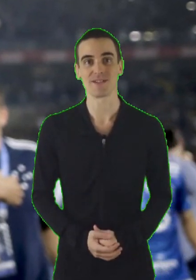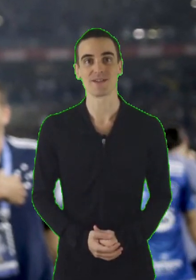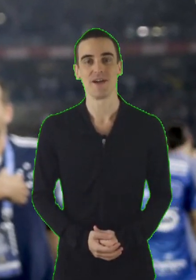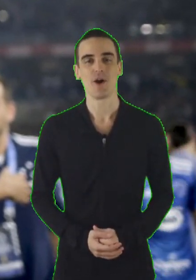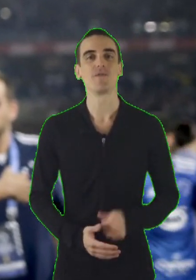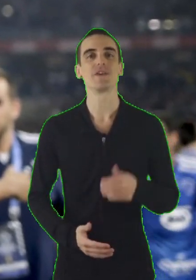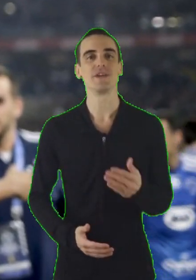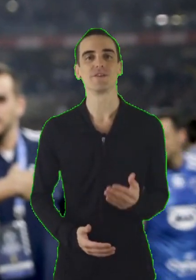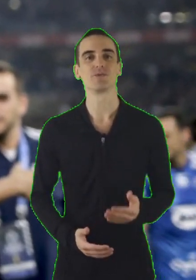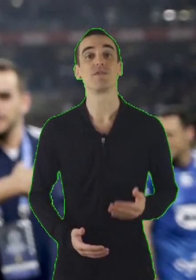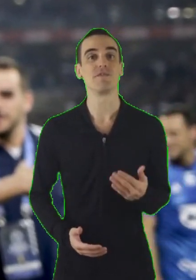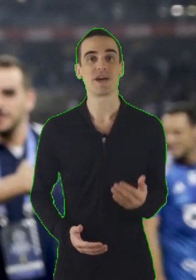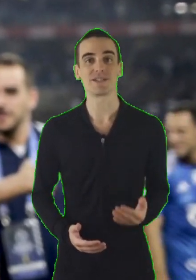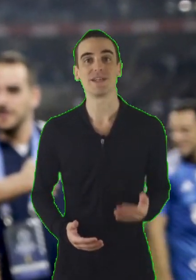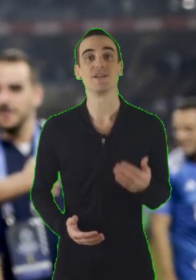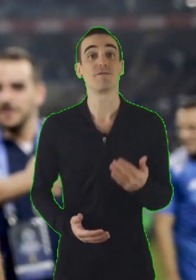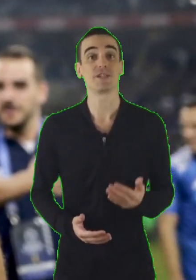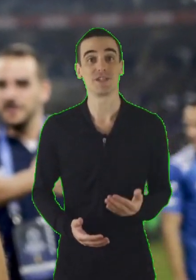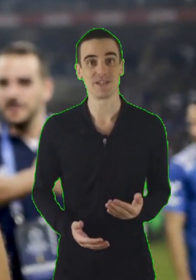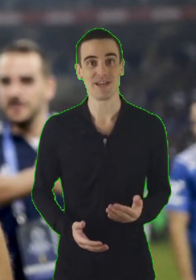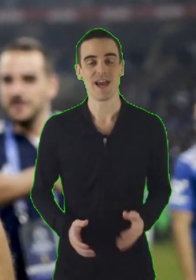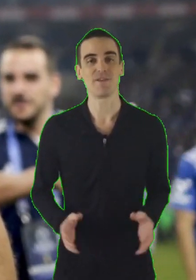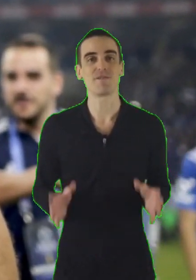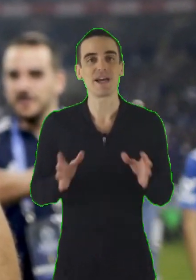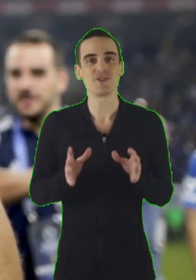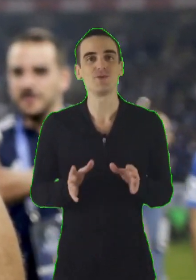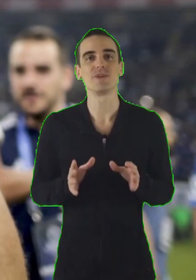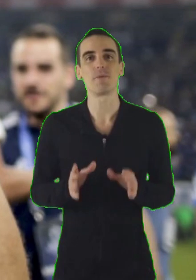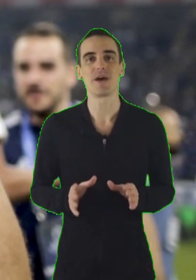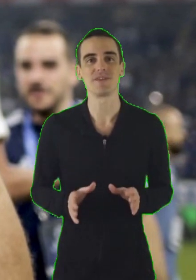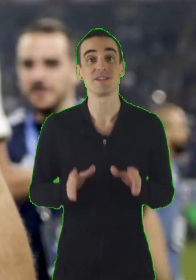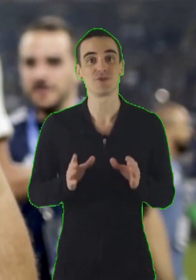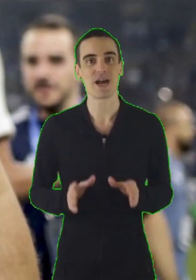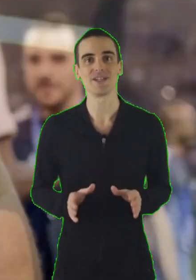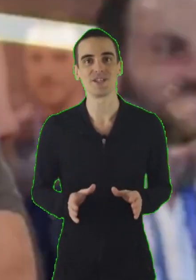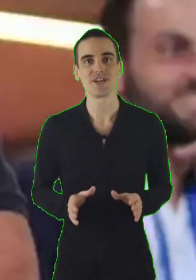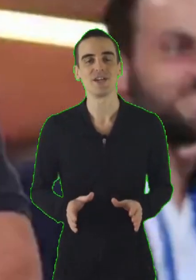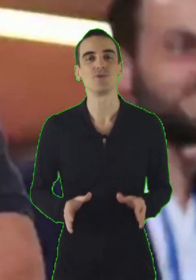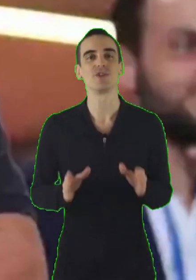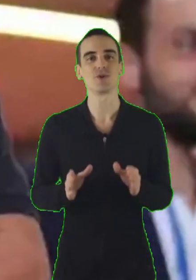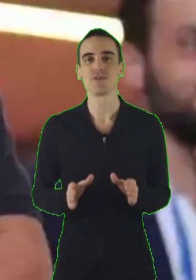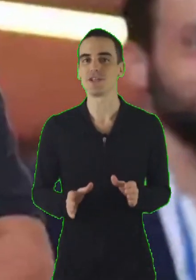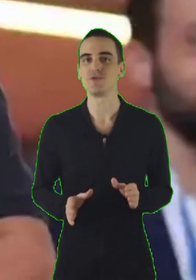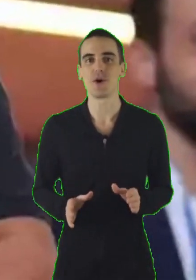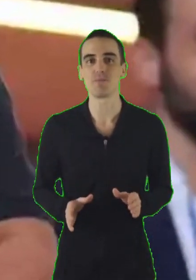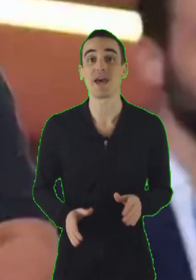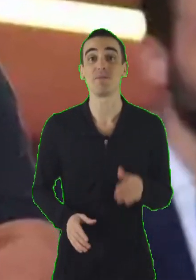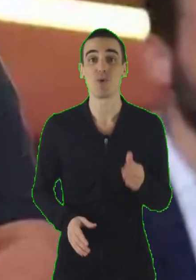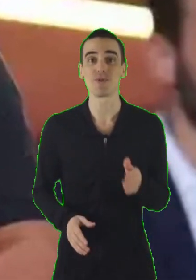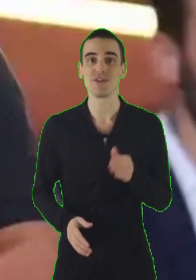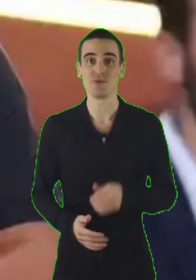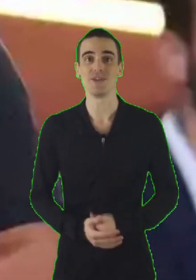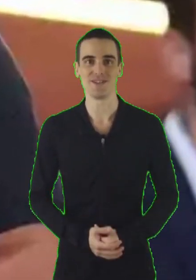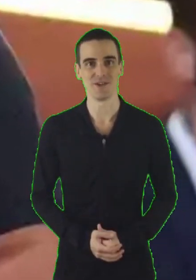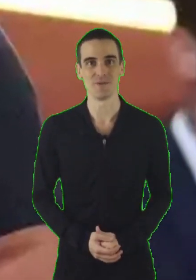sorriso estampado no rosto de Ronaldo Fenômeno é contagiante. Além das boas lembranças trazidas pela Copa do Mundo, o ex-atacante tirou um peso